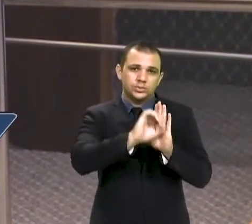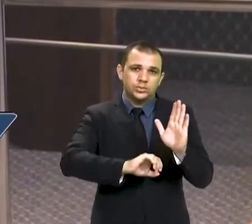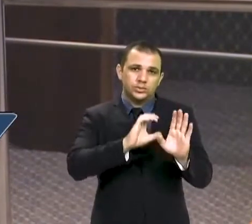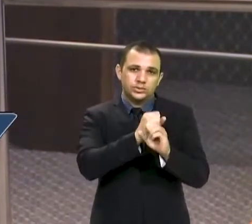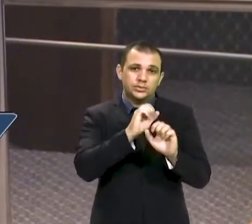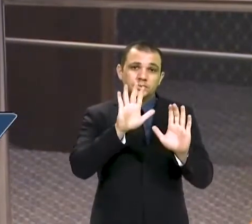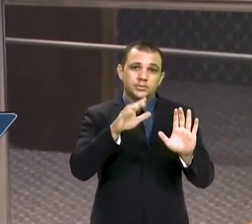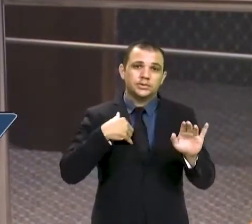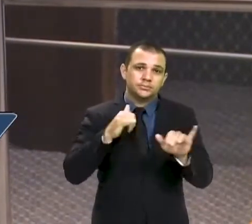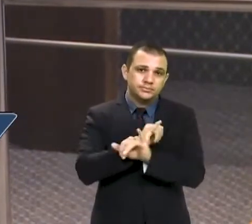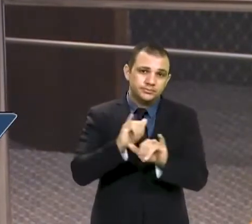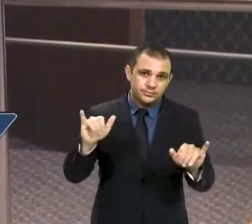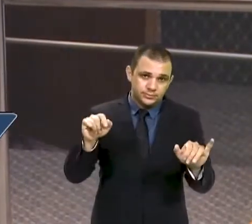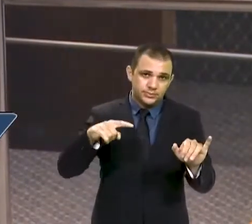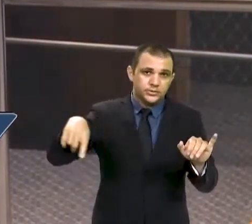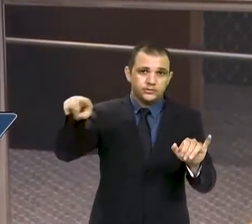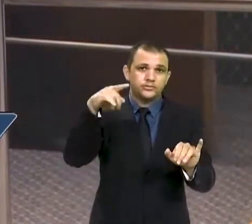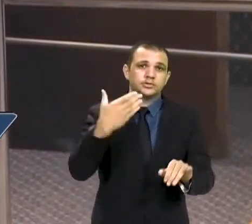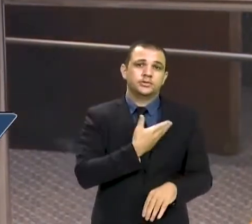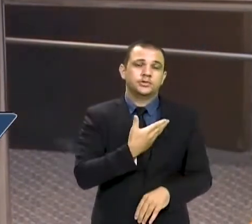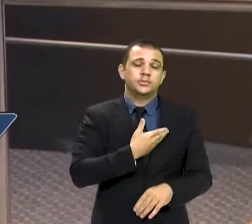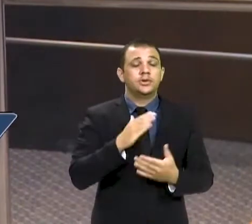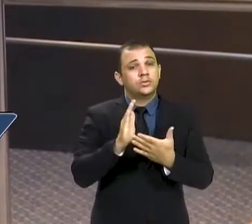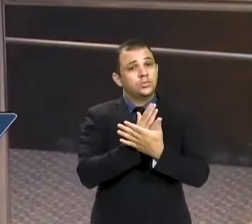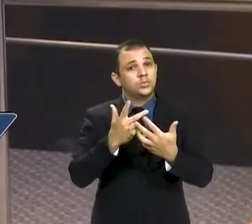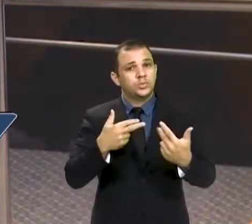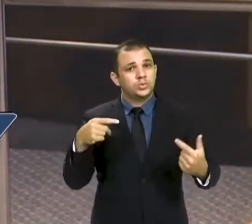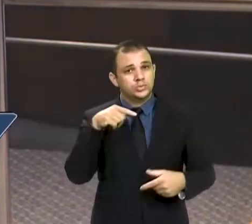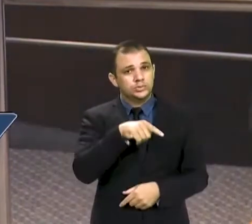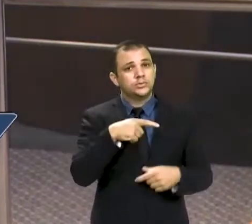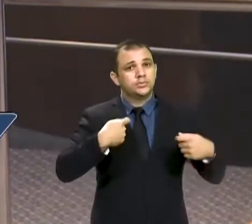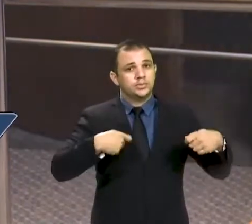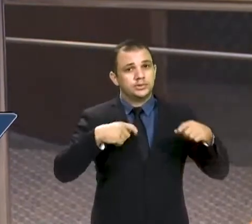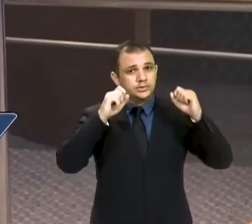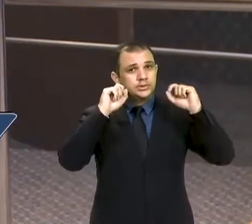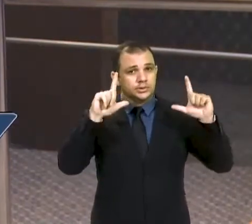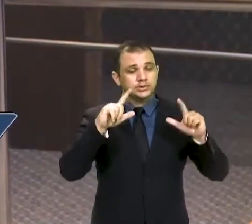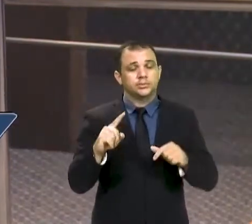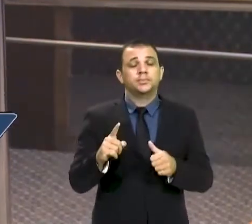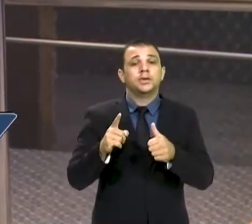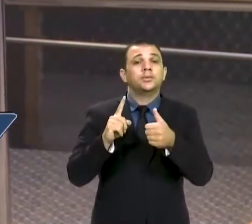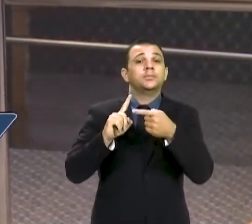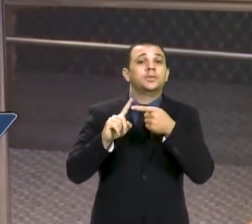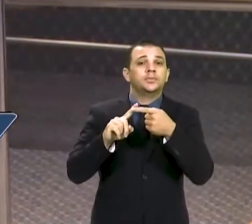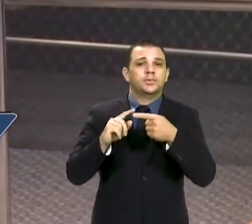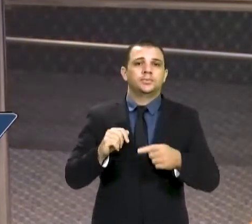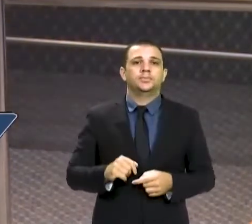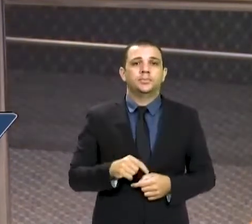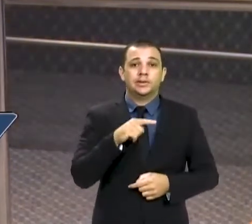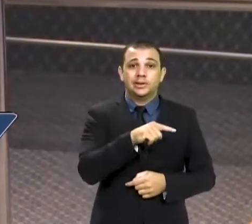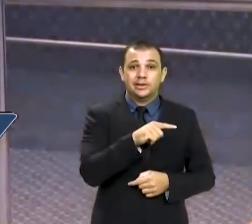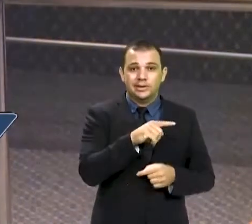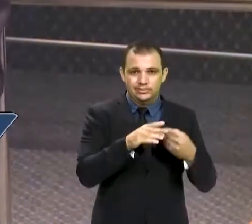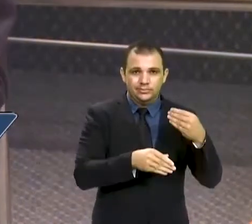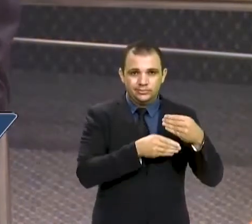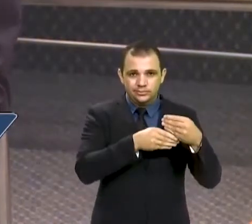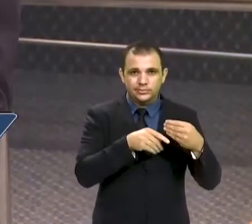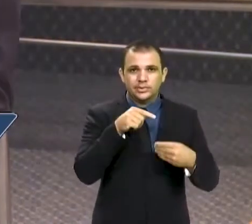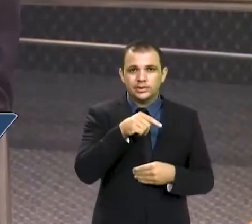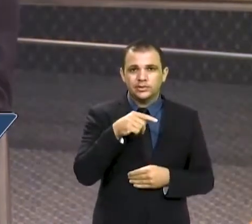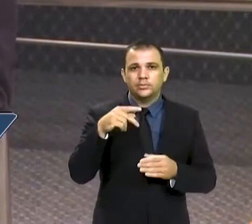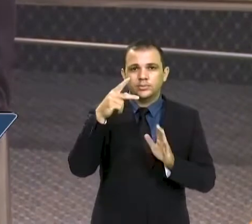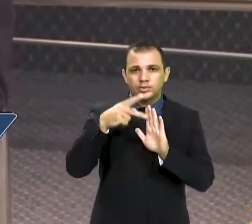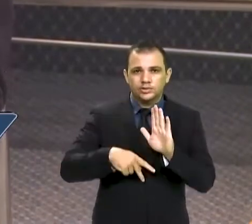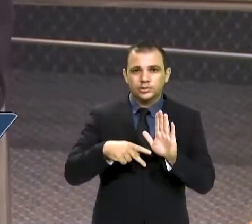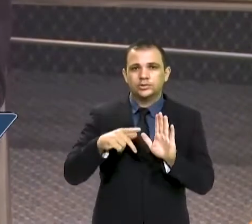de algumas situações que precisavam ser observadas. Primeiro, a peloa encaminhada para essa